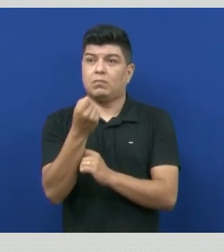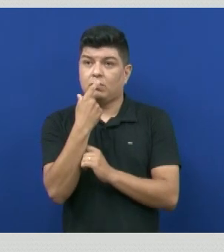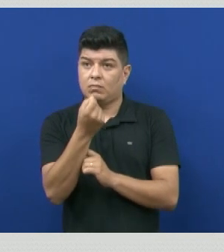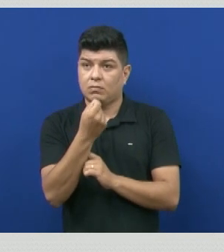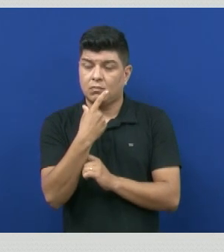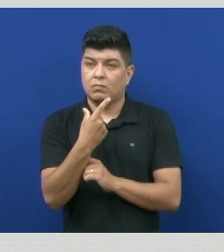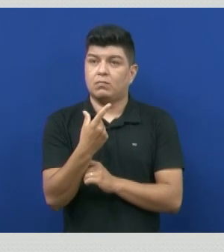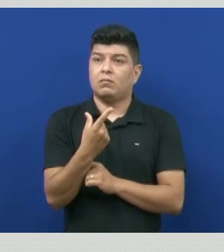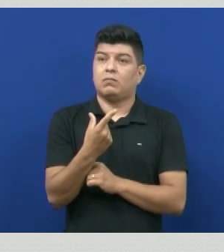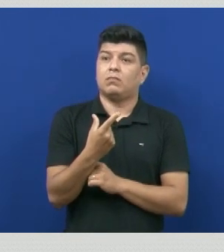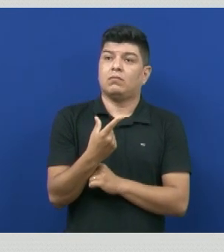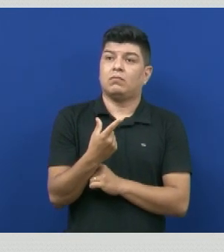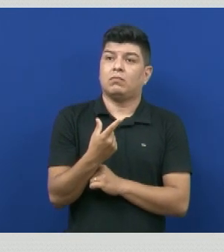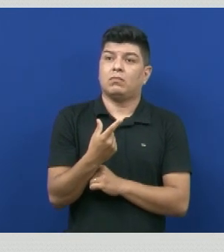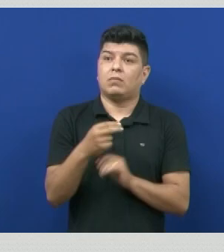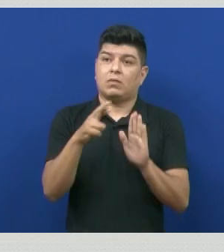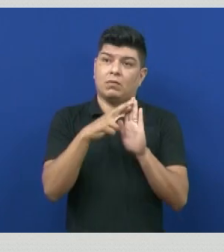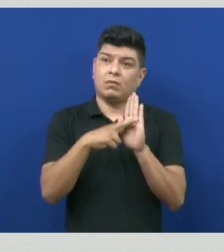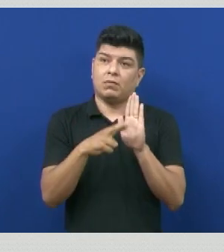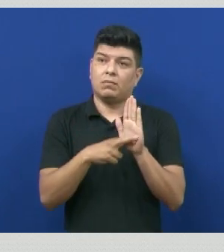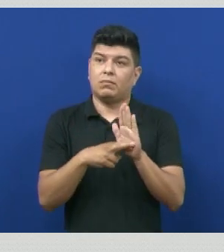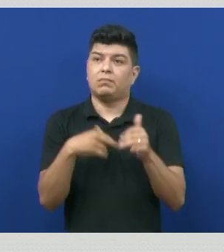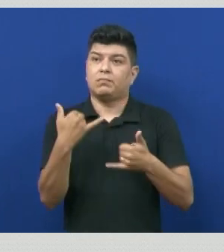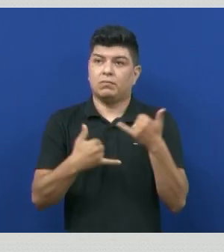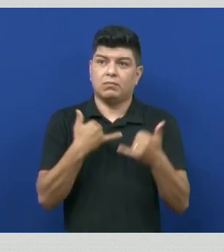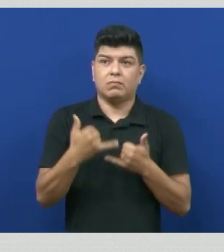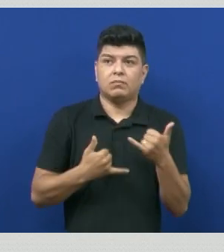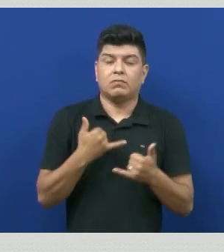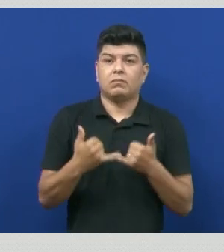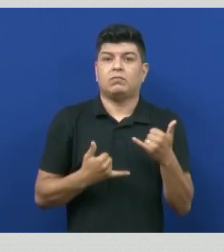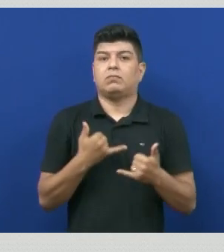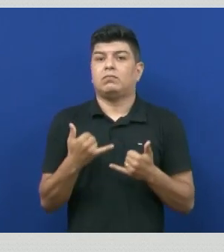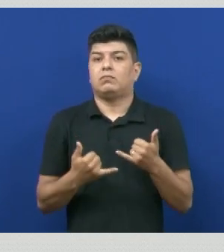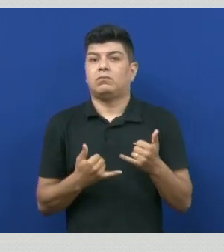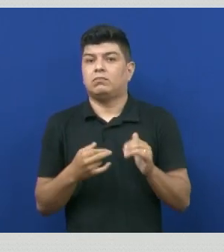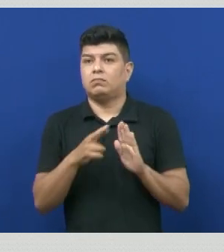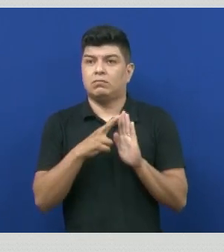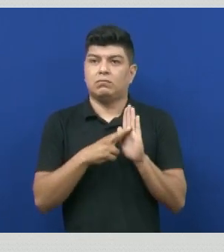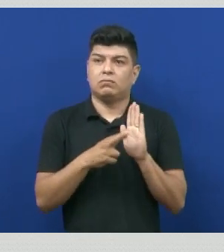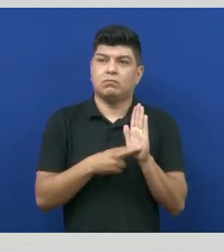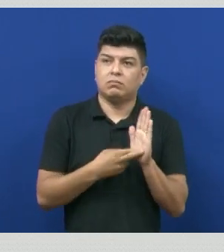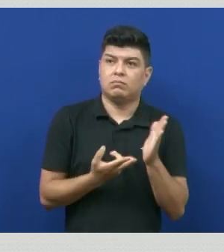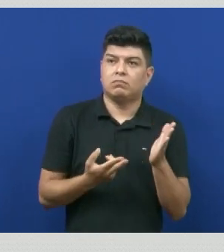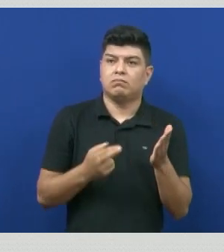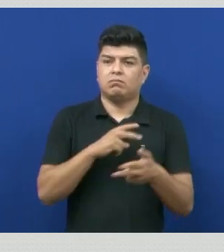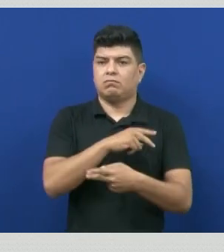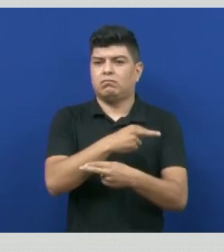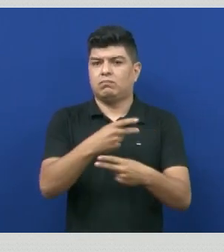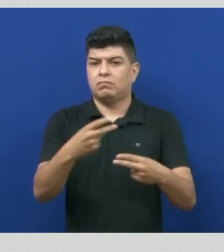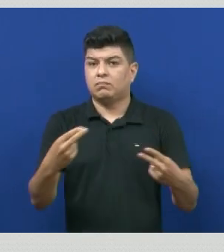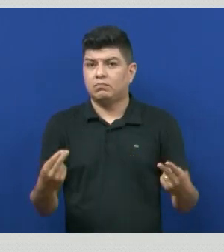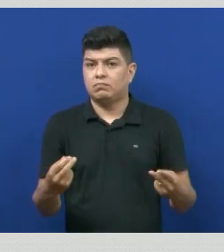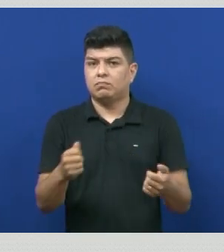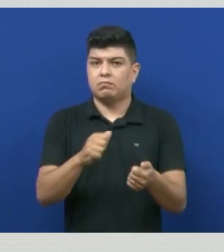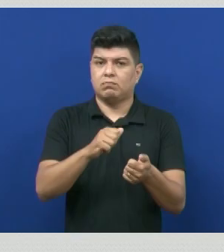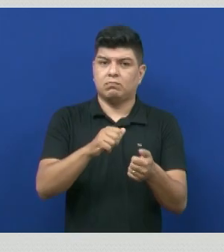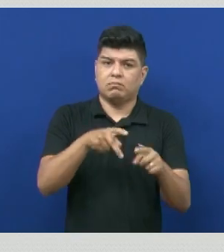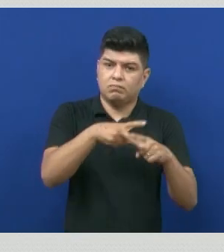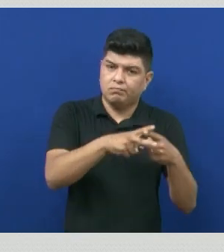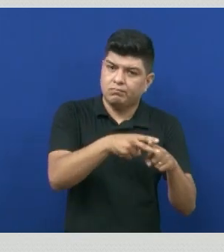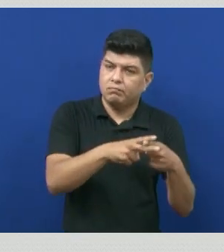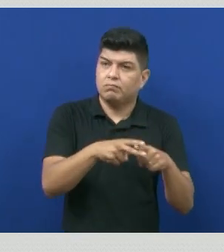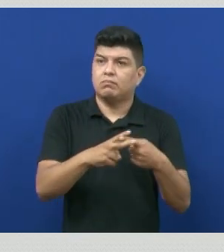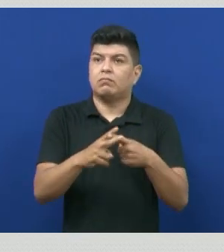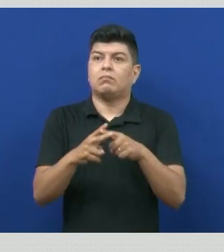nós temos as regras de jogos. Regras de jogos, manual de instrução, manual de montagem de produtos,